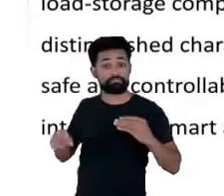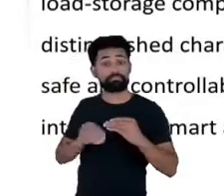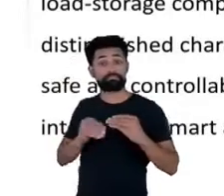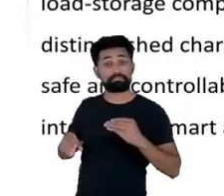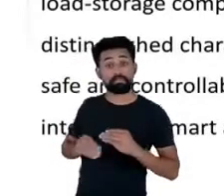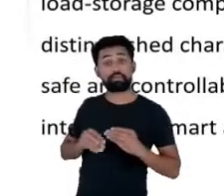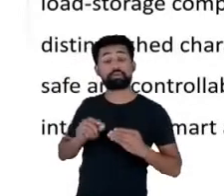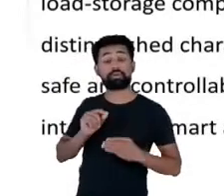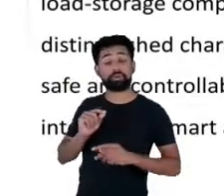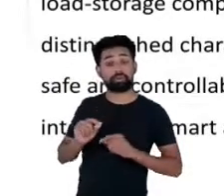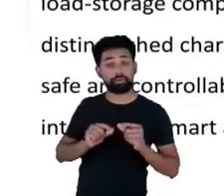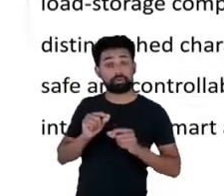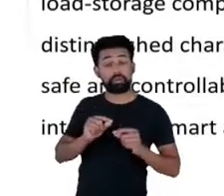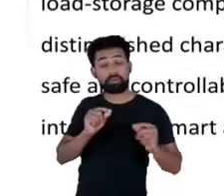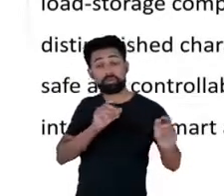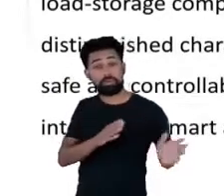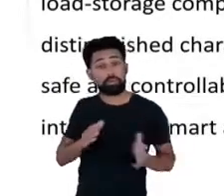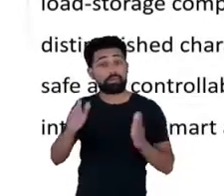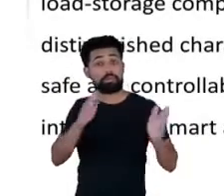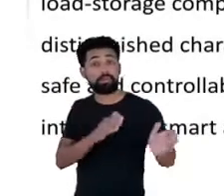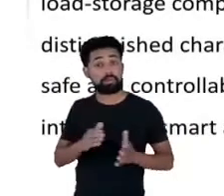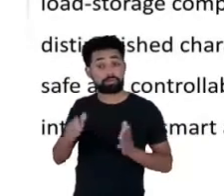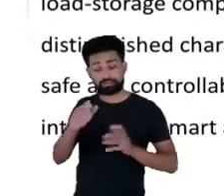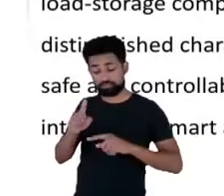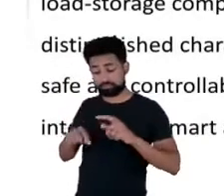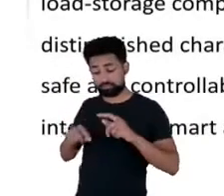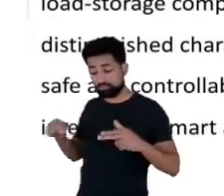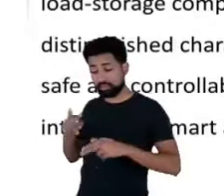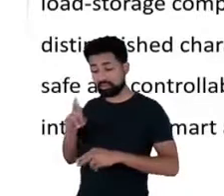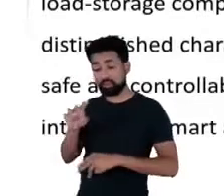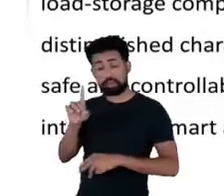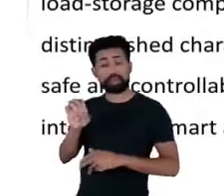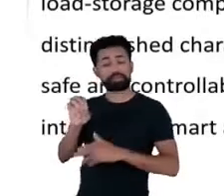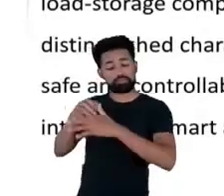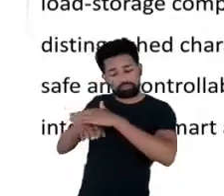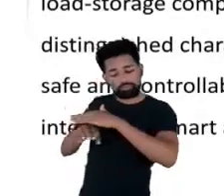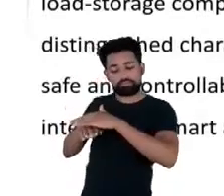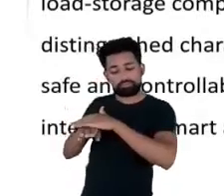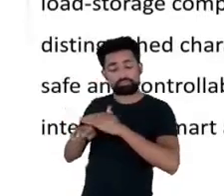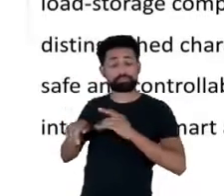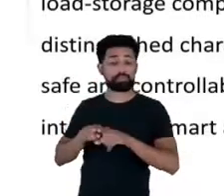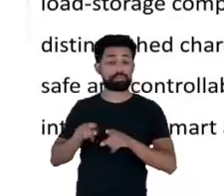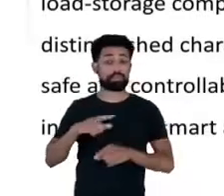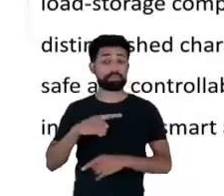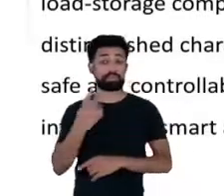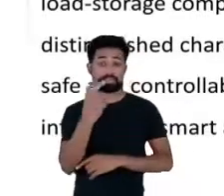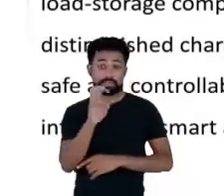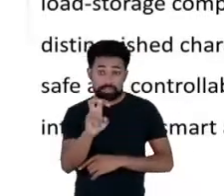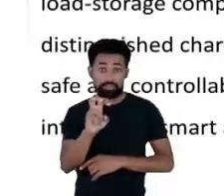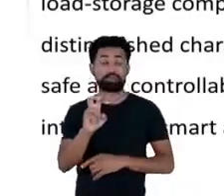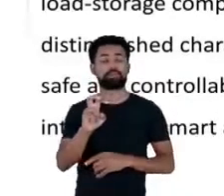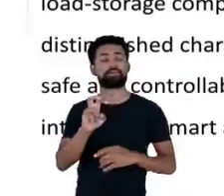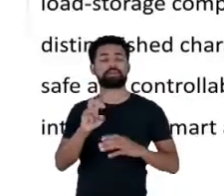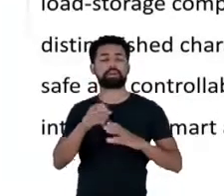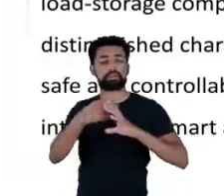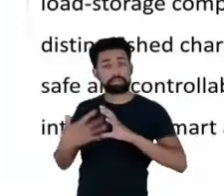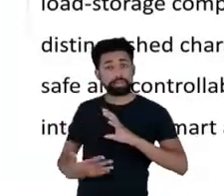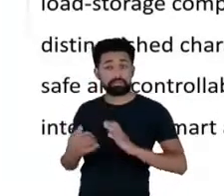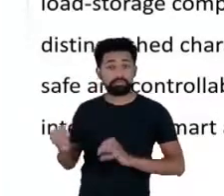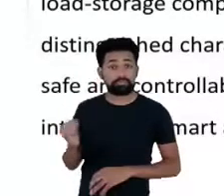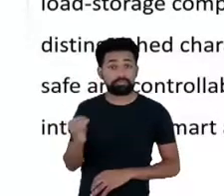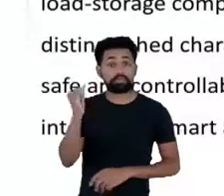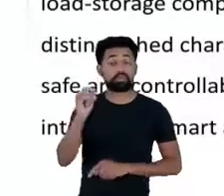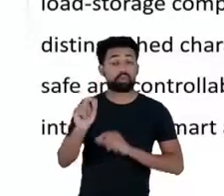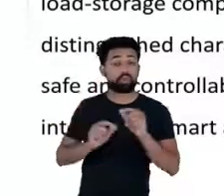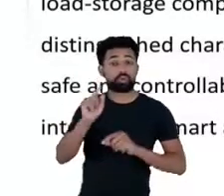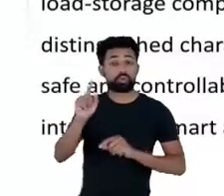a produção, a rede, o carregamento e o armazenamento. Tem 5 características fundamentais que será limpo, de